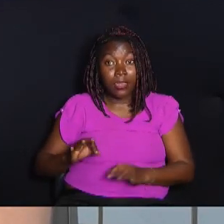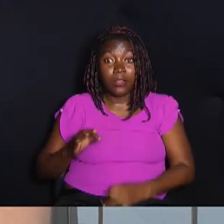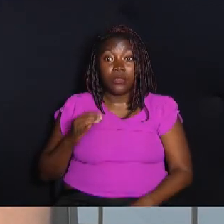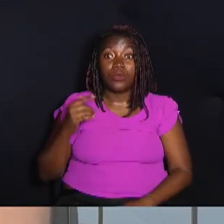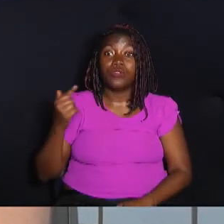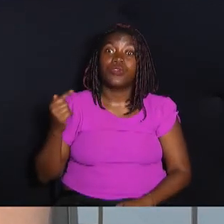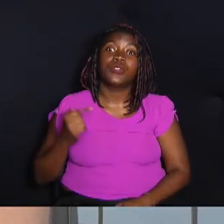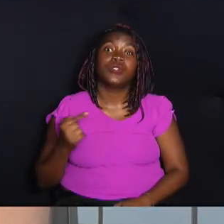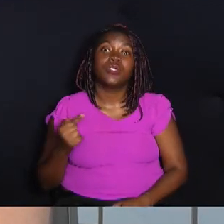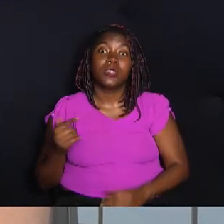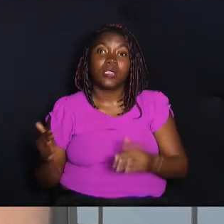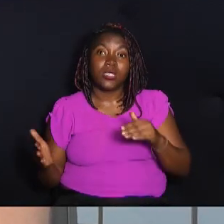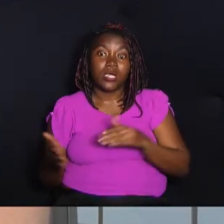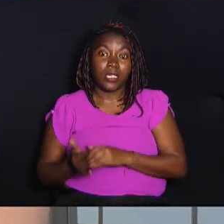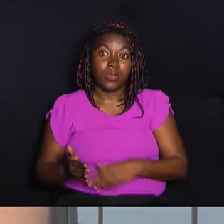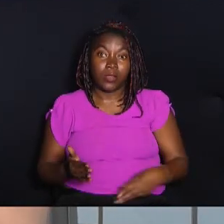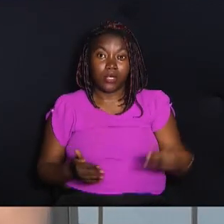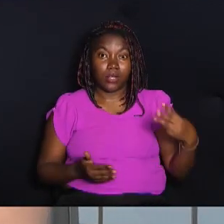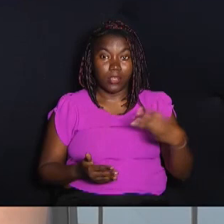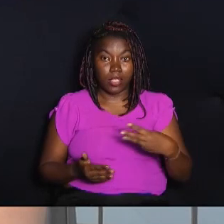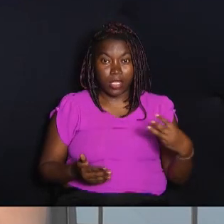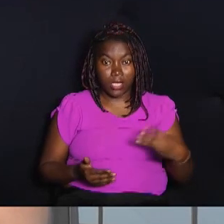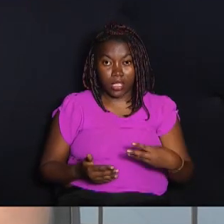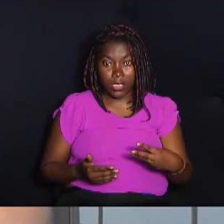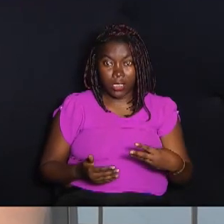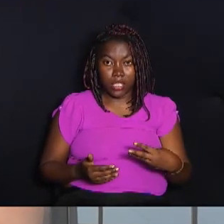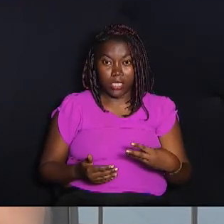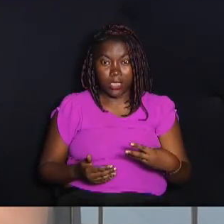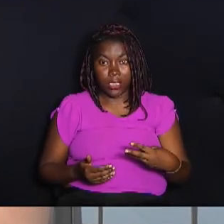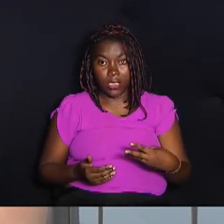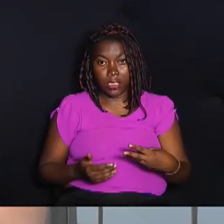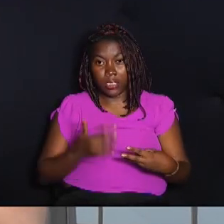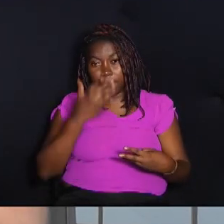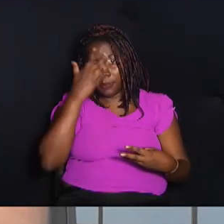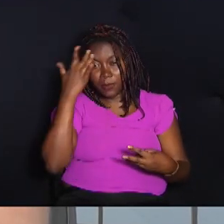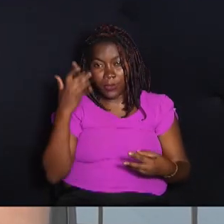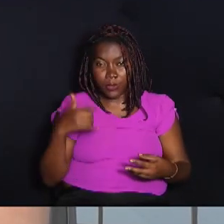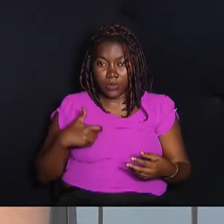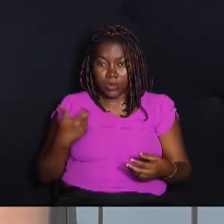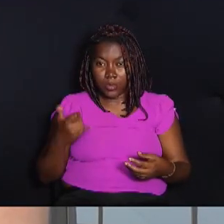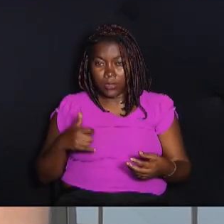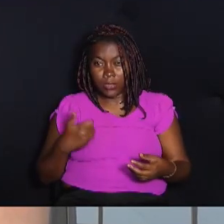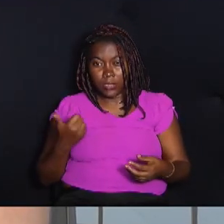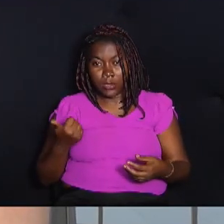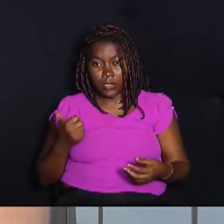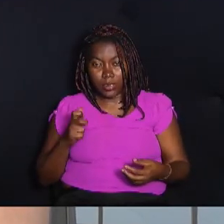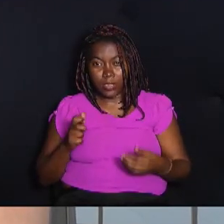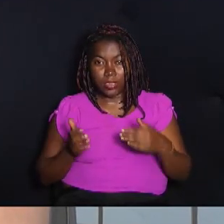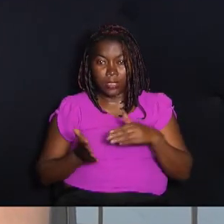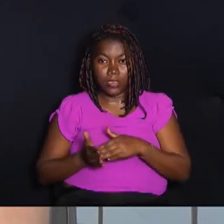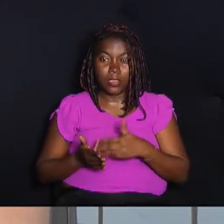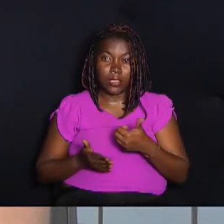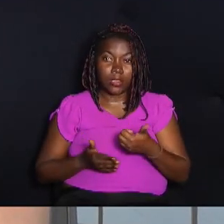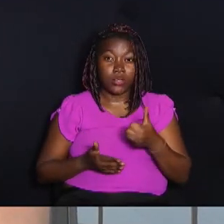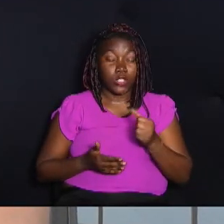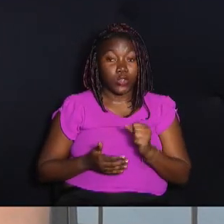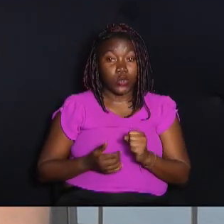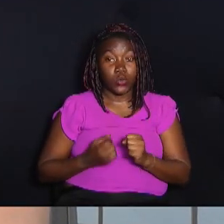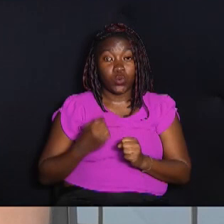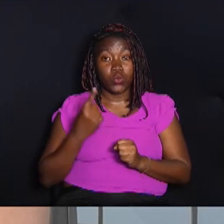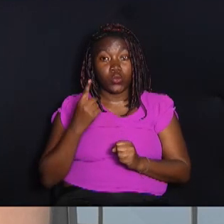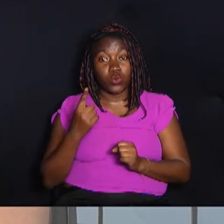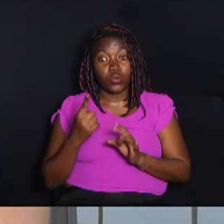7º ao 3º ano, né, em torno aí pessoas de 15 a 18 anos, de 1 a cada